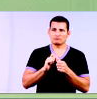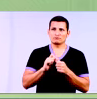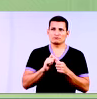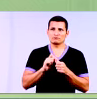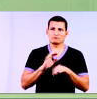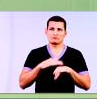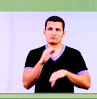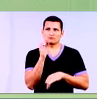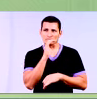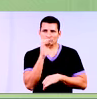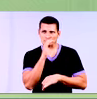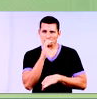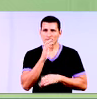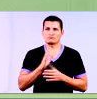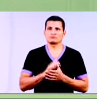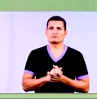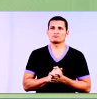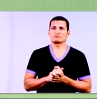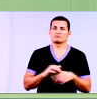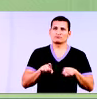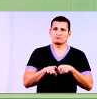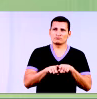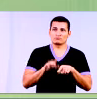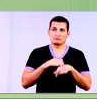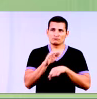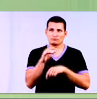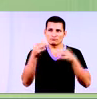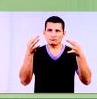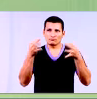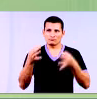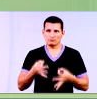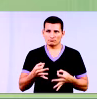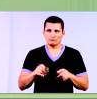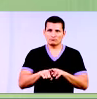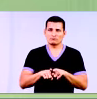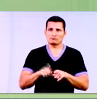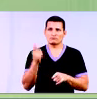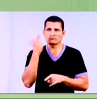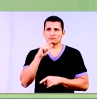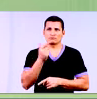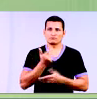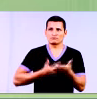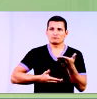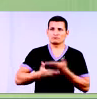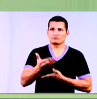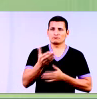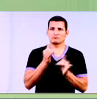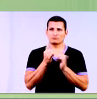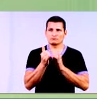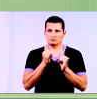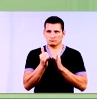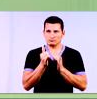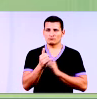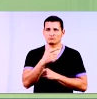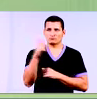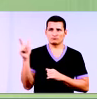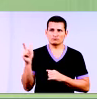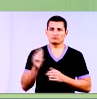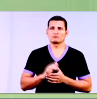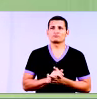velocidade e com muito mais precisão. Além disso, eu consigo compartilhar essa informação em tempo real com os outros.